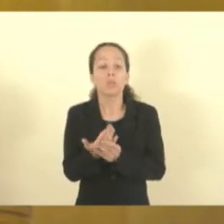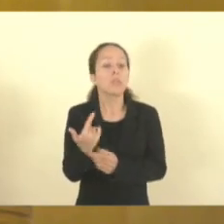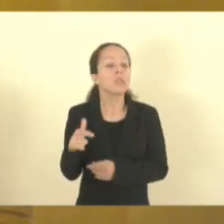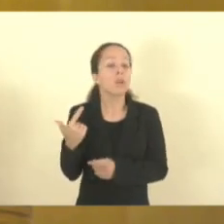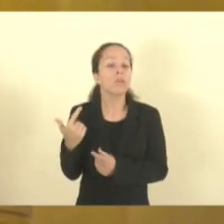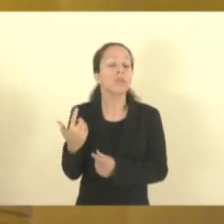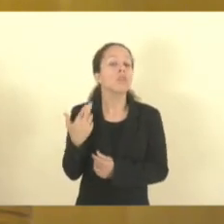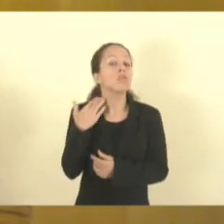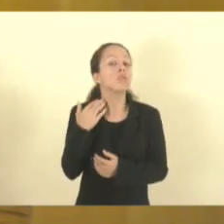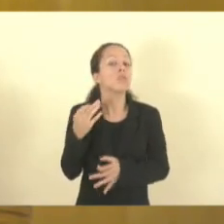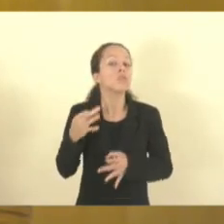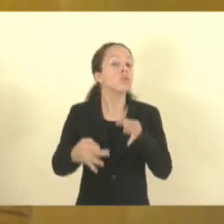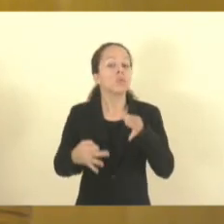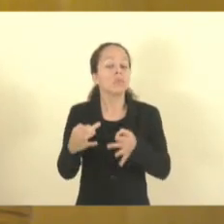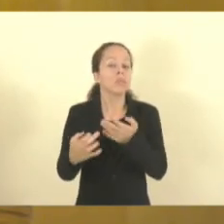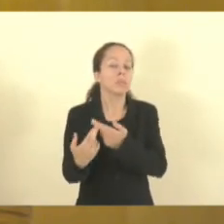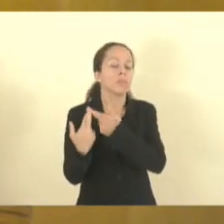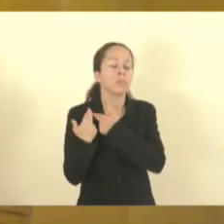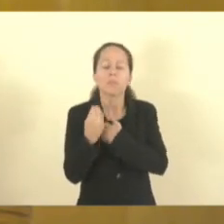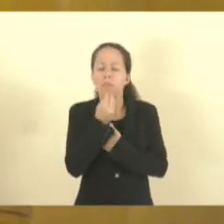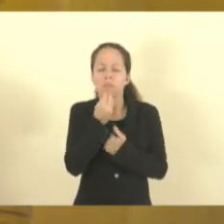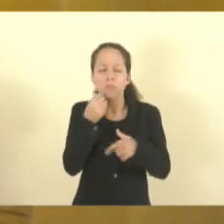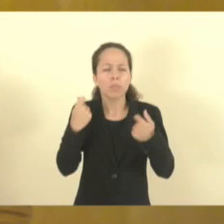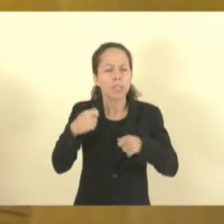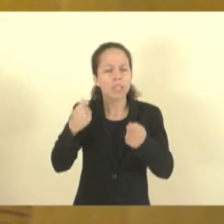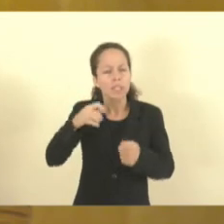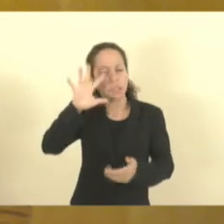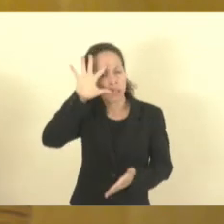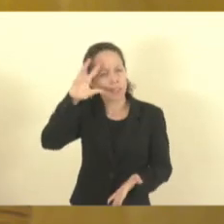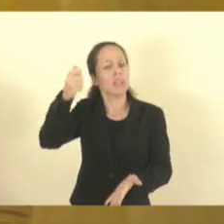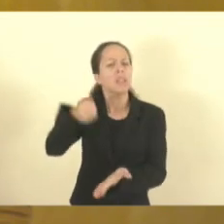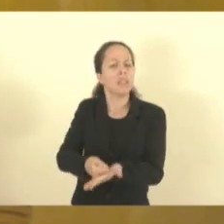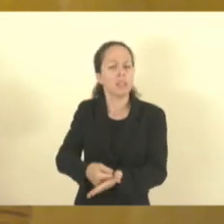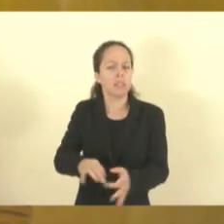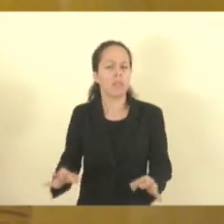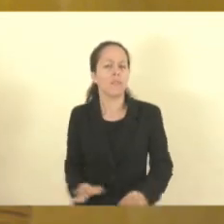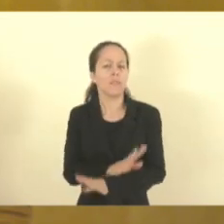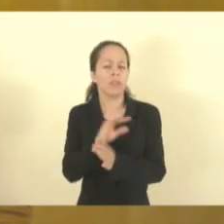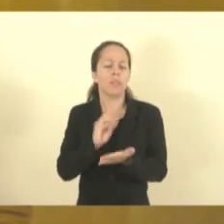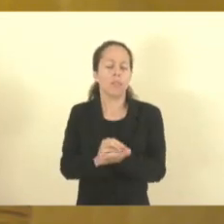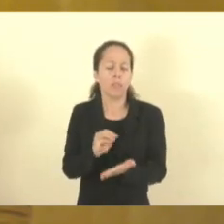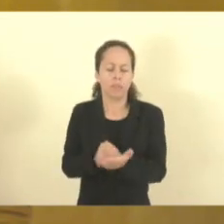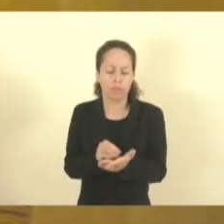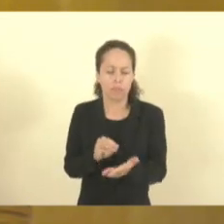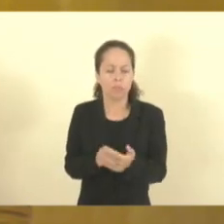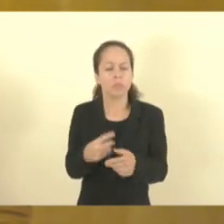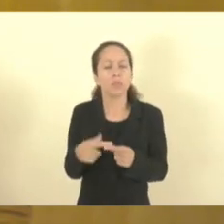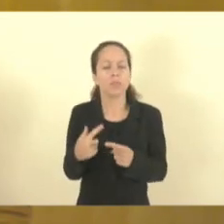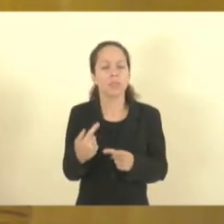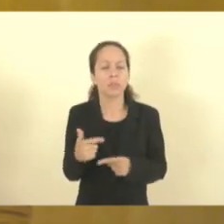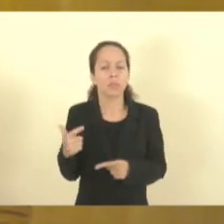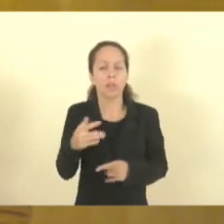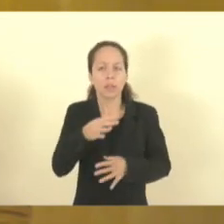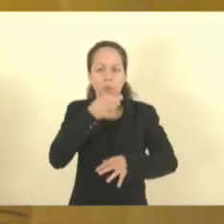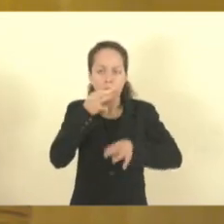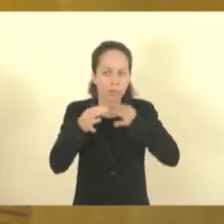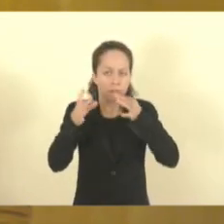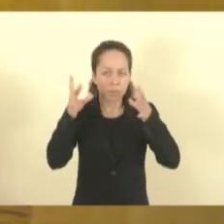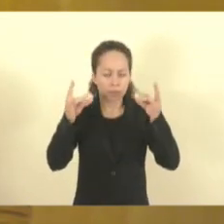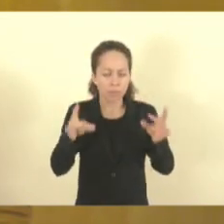seja, carece de decisão final, porque não foi dado ainda uma posição sobre as argumentações das partes.